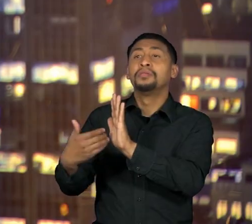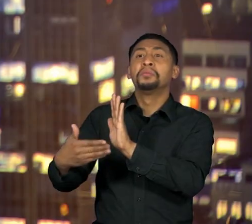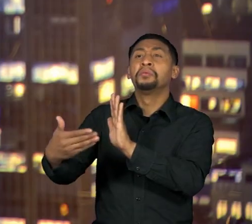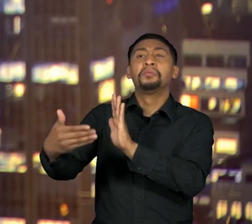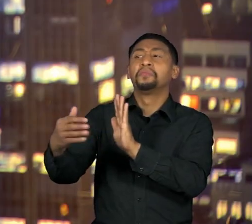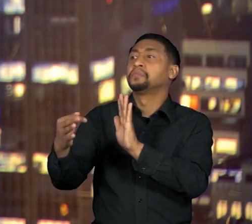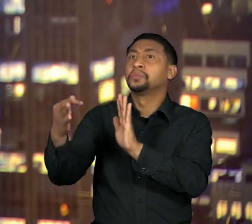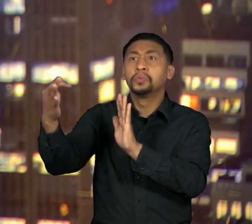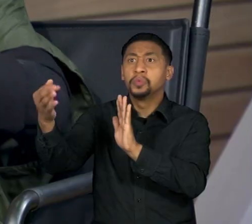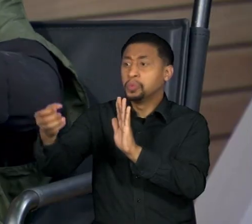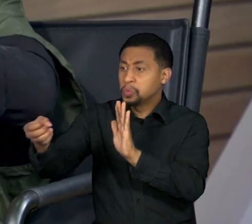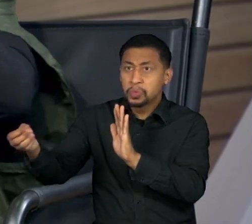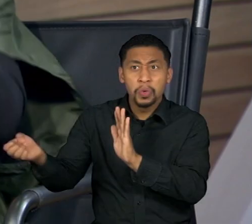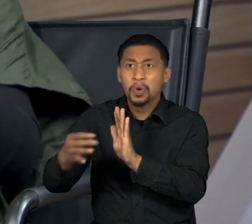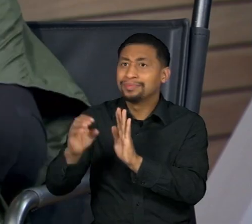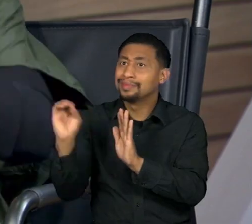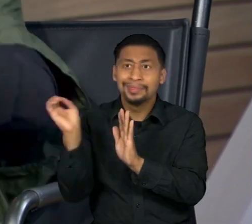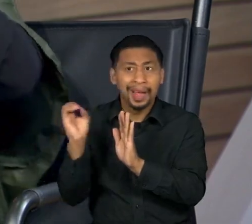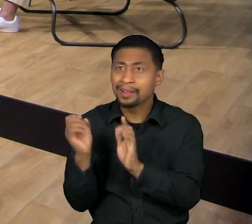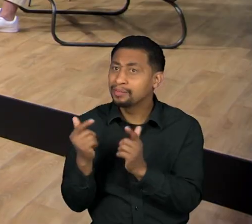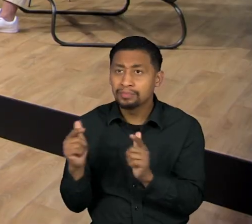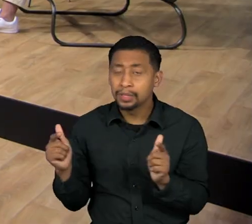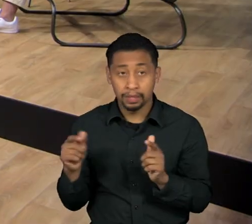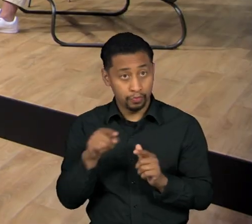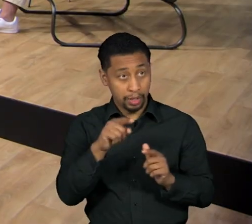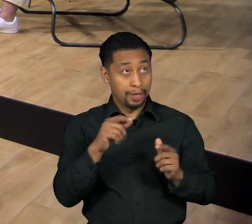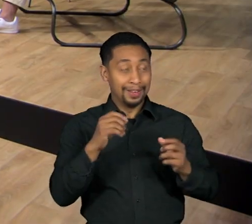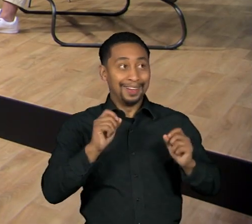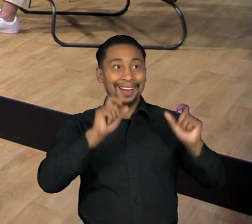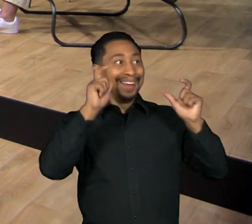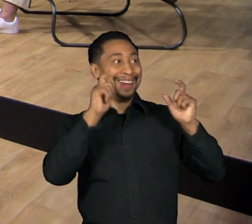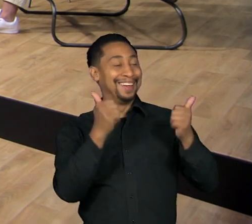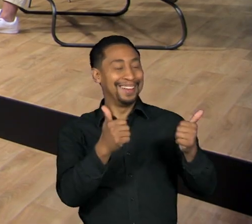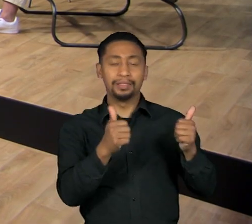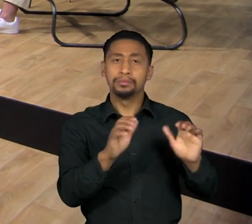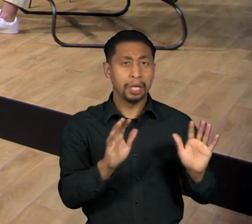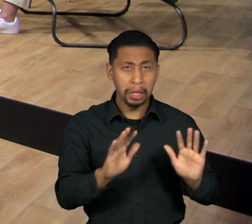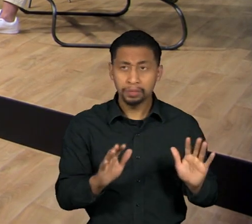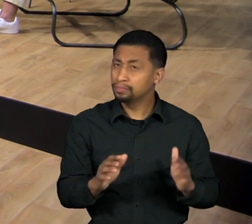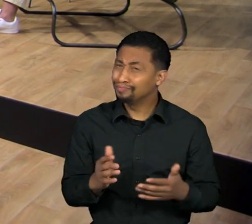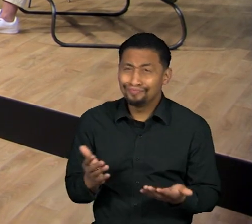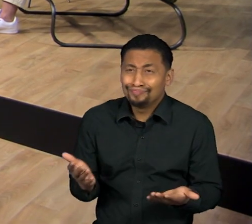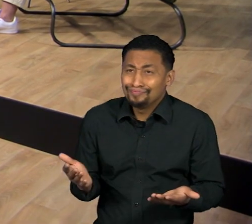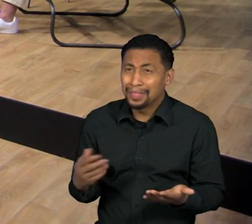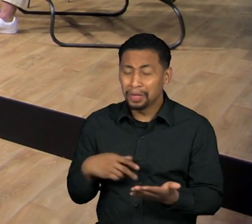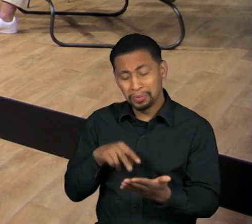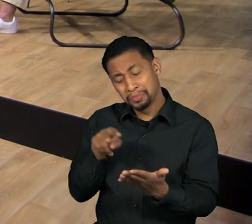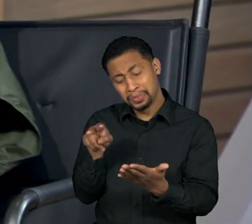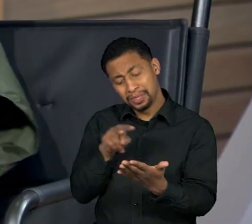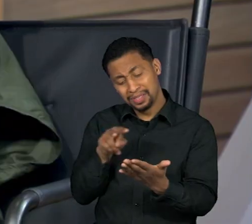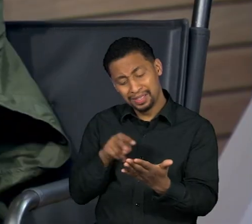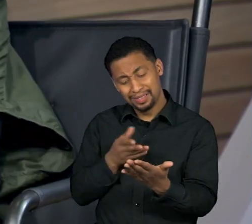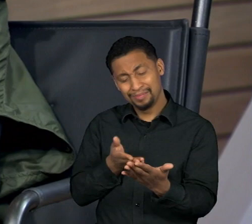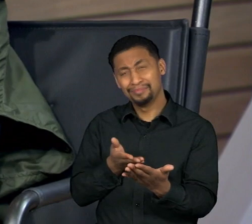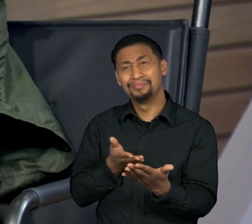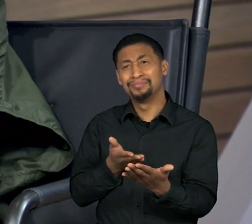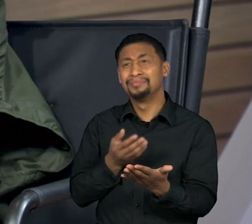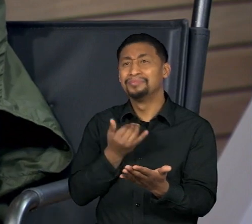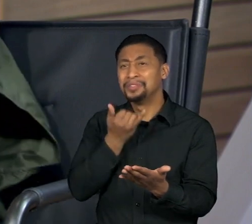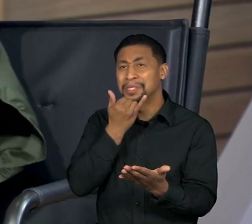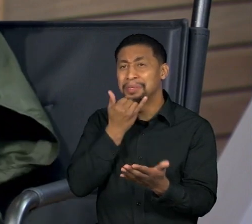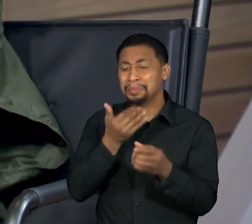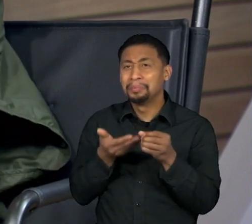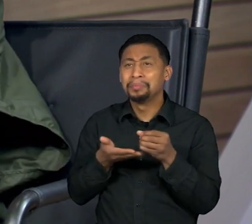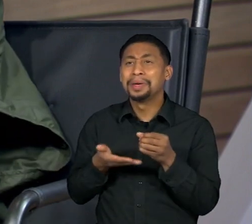nada? Não só me surpreendeu nada, era um texto que, quando eu acabei de ler, eu nem me lembrava o que estava escrito. O básico,